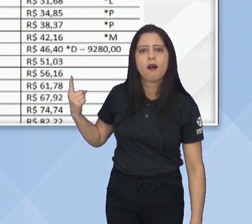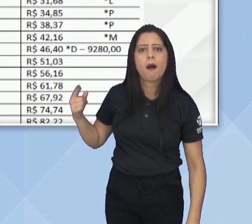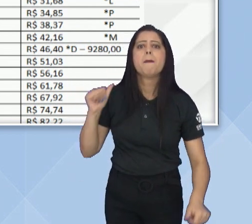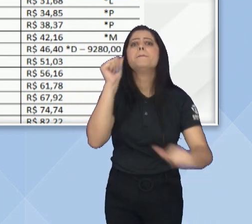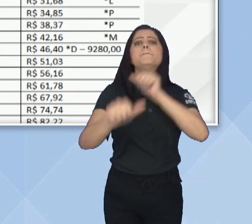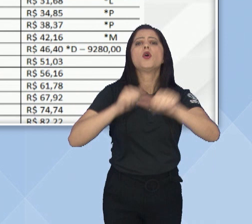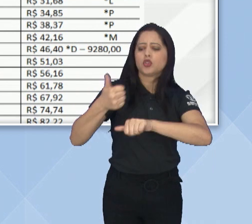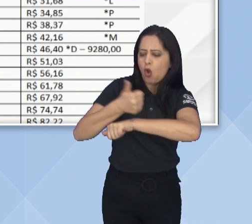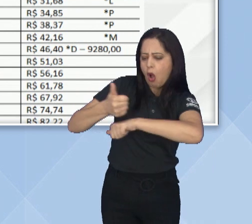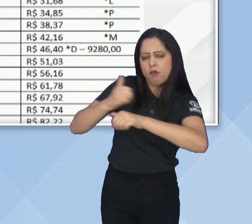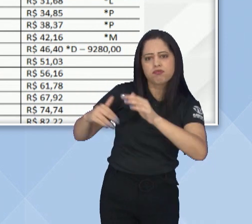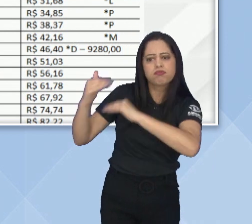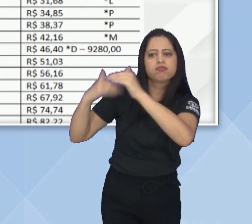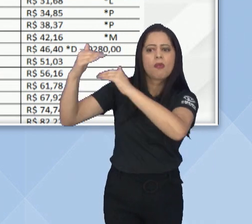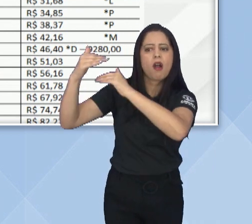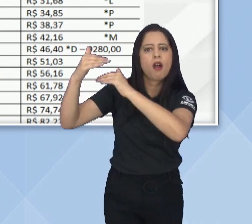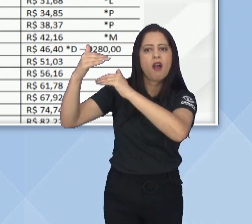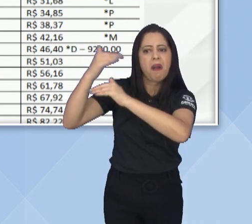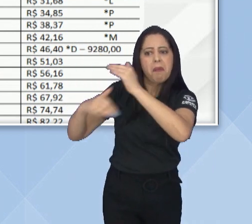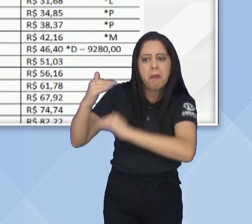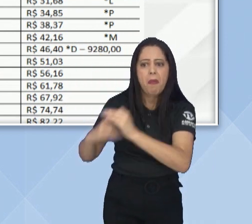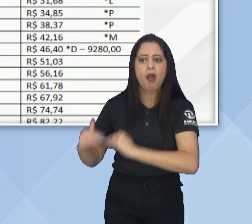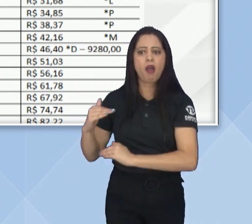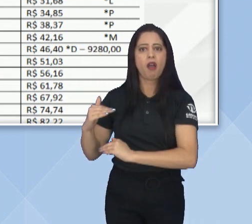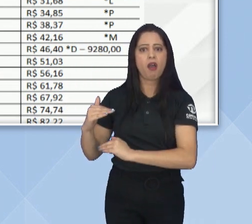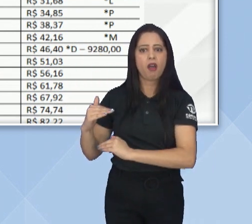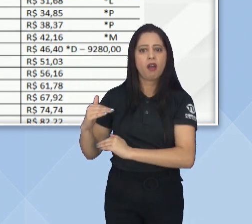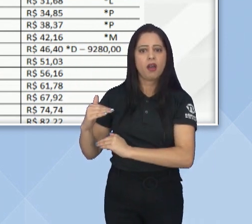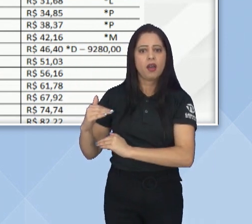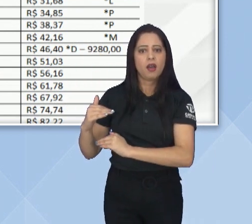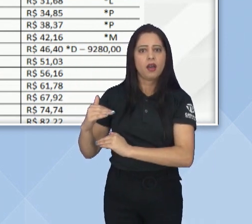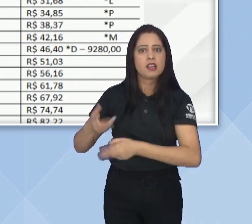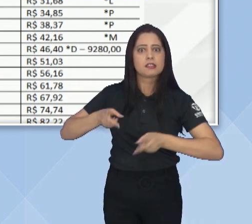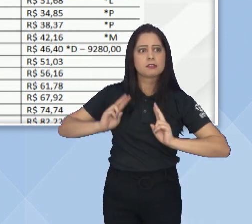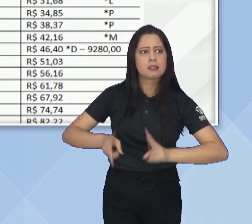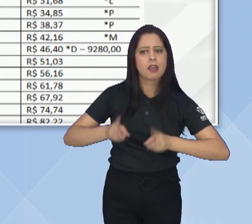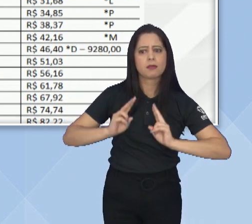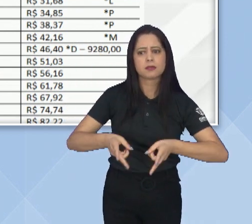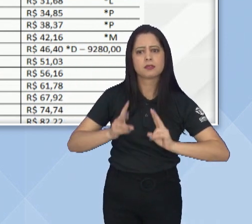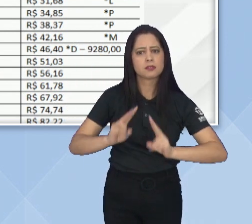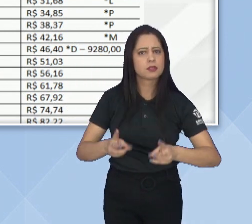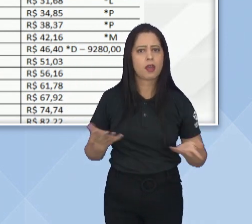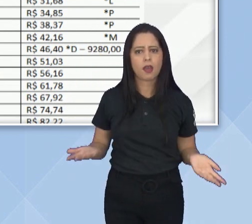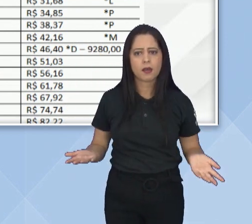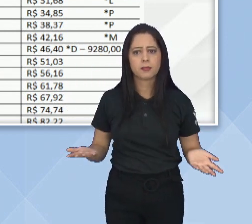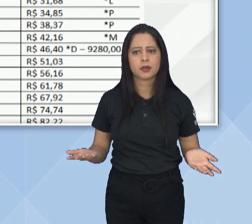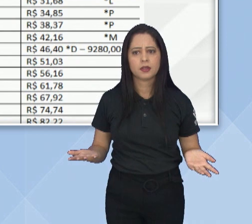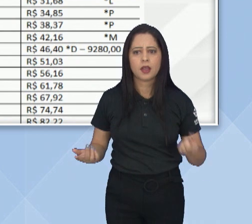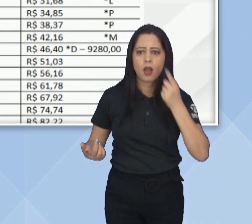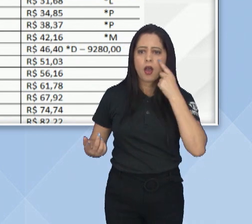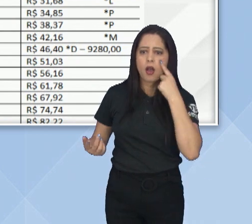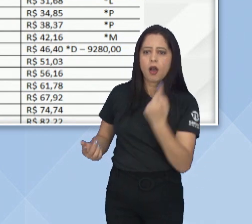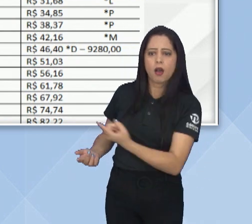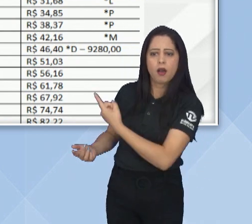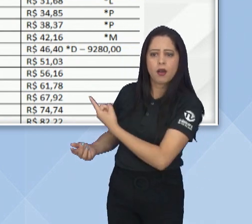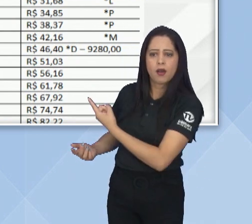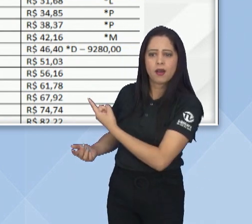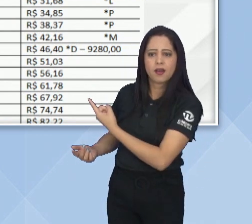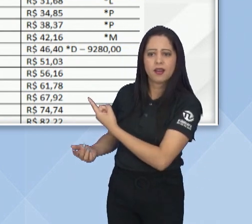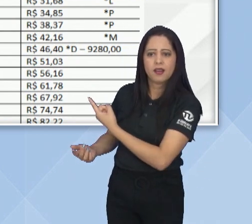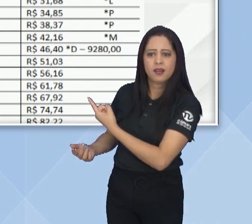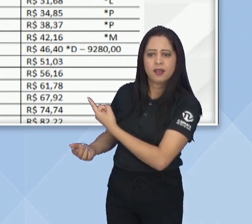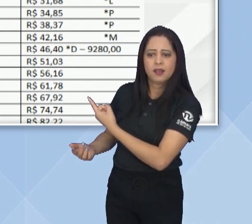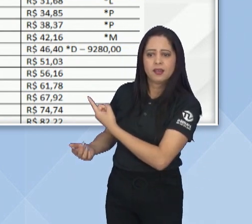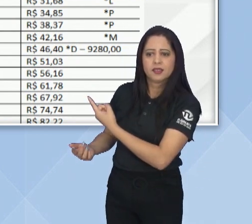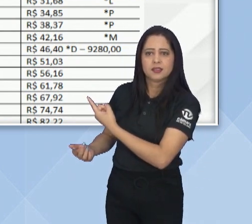carreira. Olha o que ele está fazendo, é 10 centavos da referência 1 para a referência 2. Da referência 1 para a referência 2, não está nem mexendo